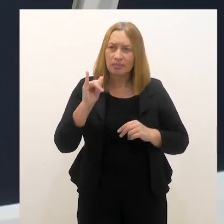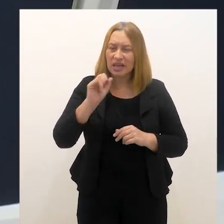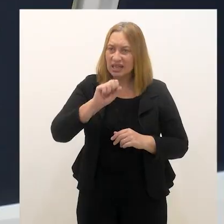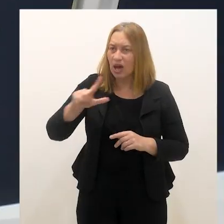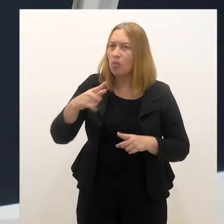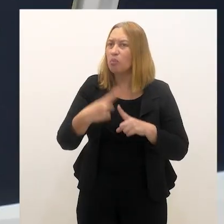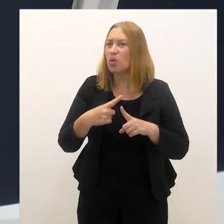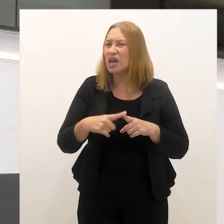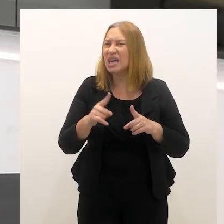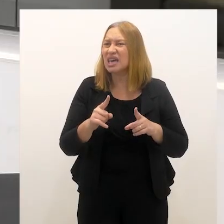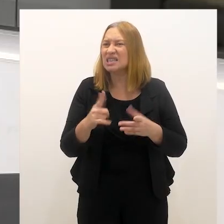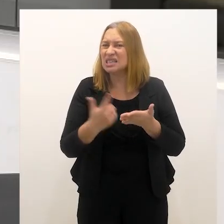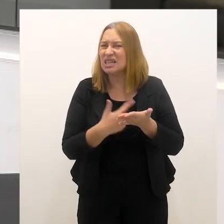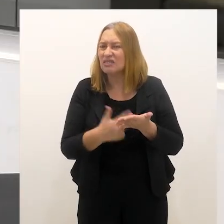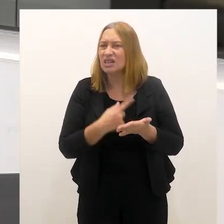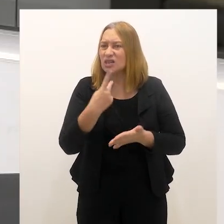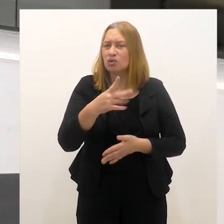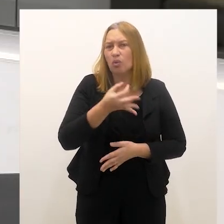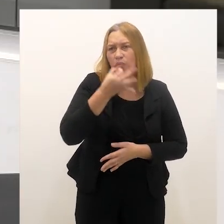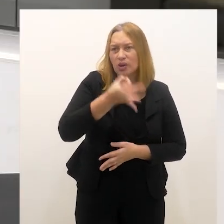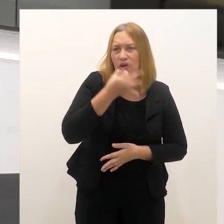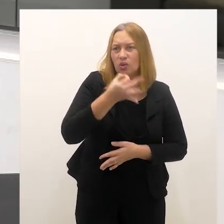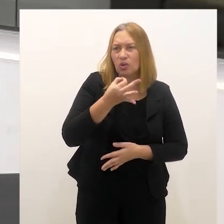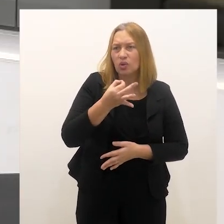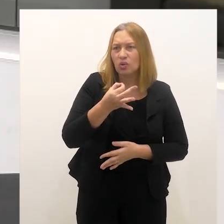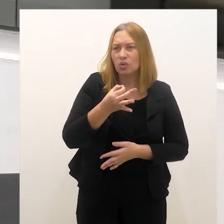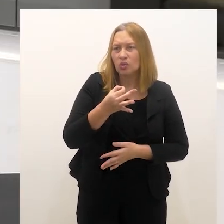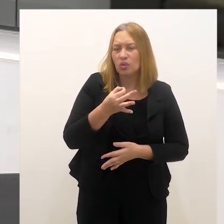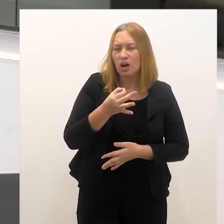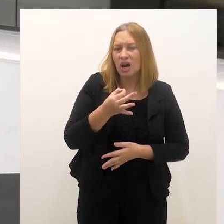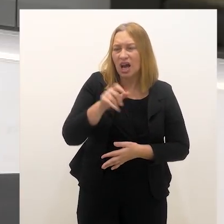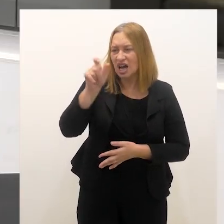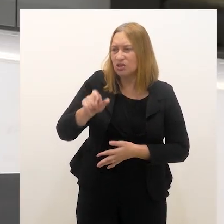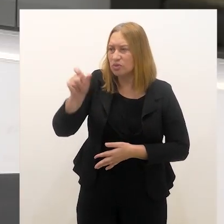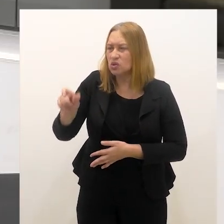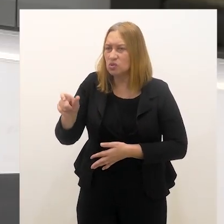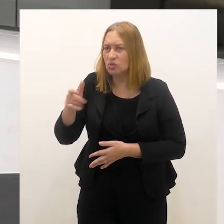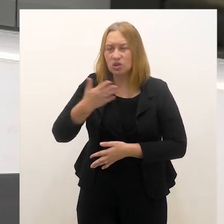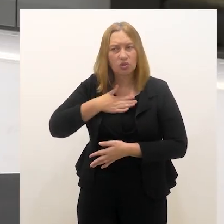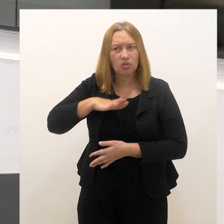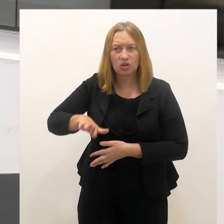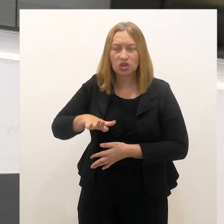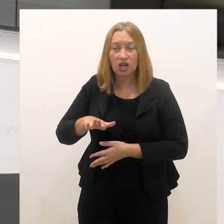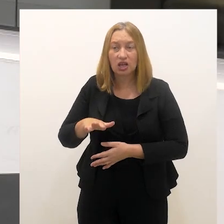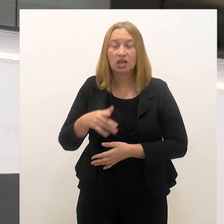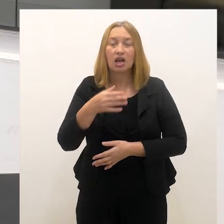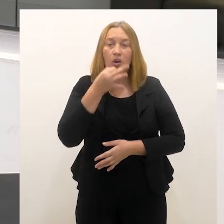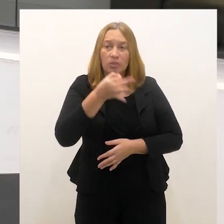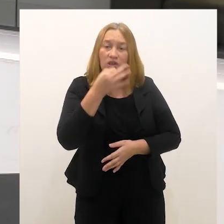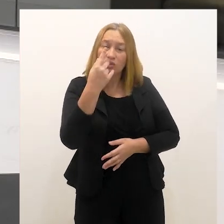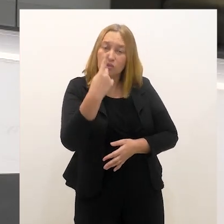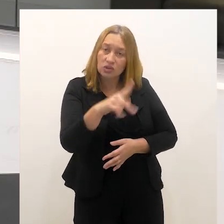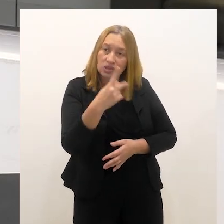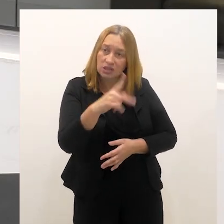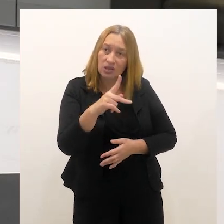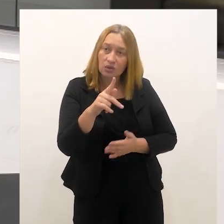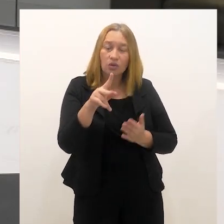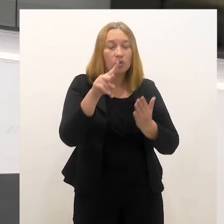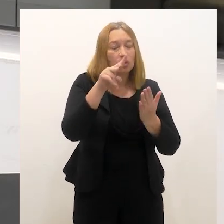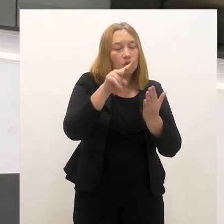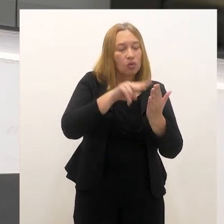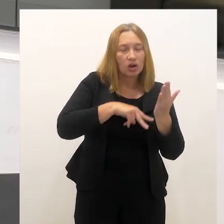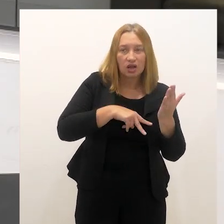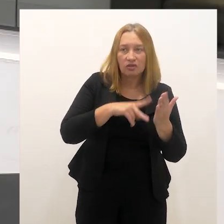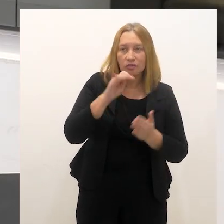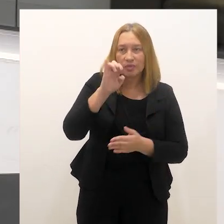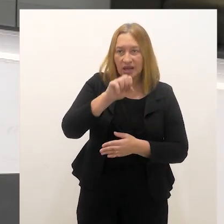Por que esse livro, na sua opinião, por que ele incomodou tanto? E na sua opinião também, falando sobre o mesmo livro que você